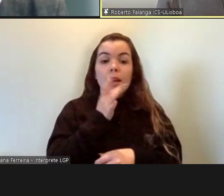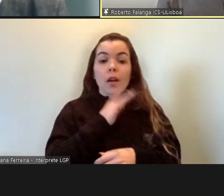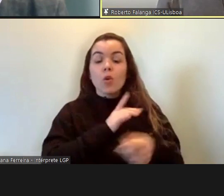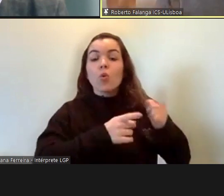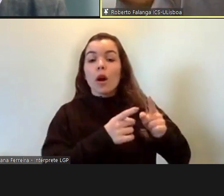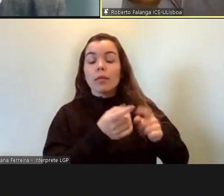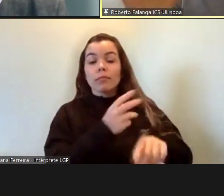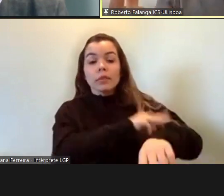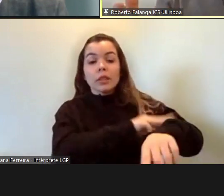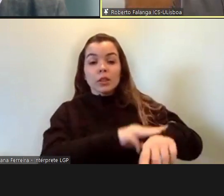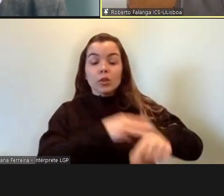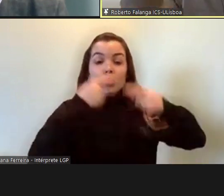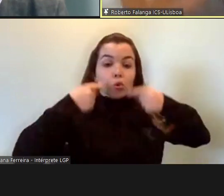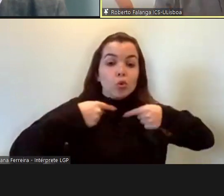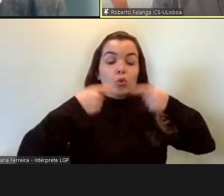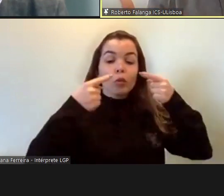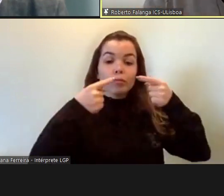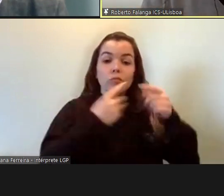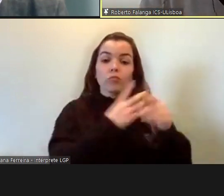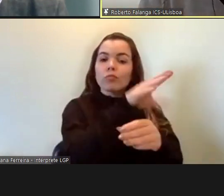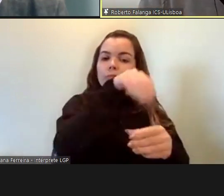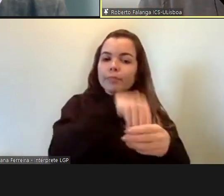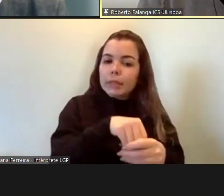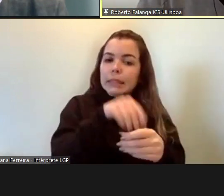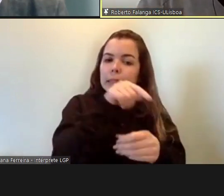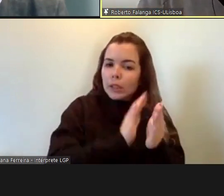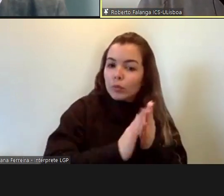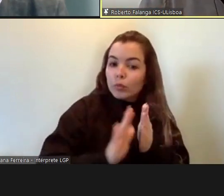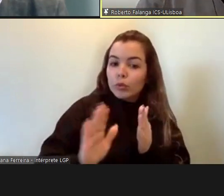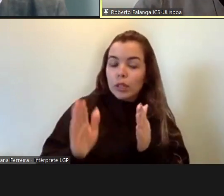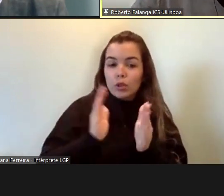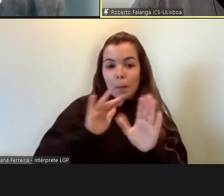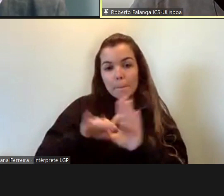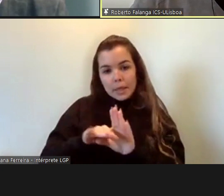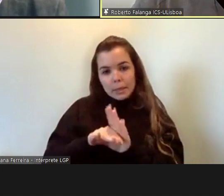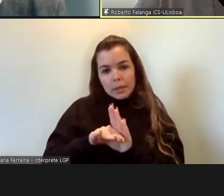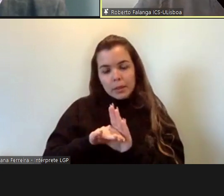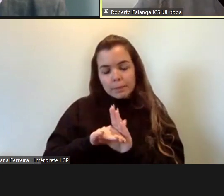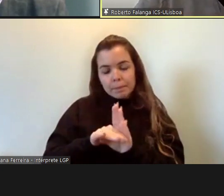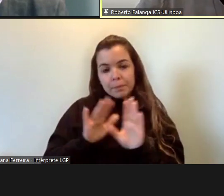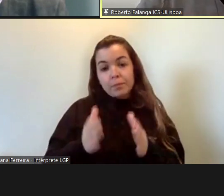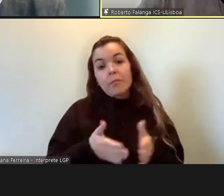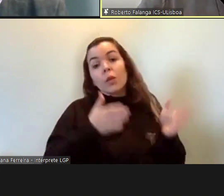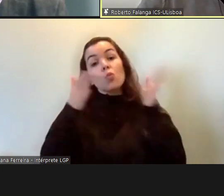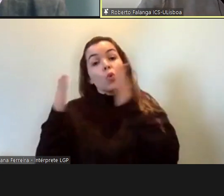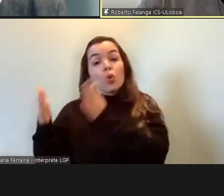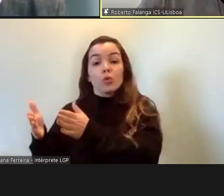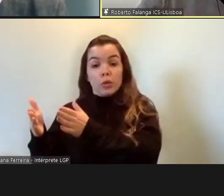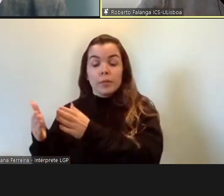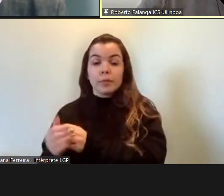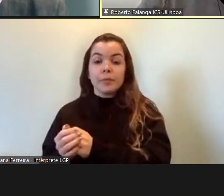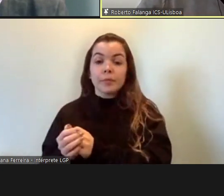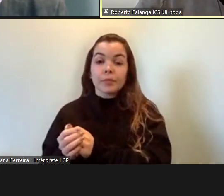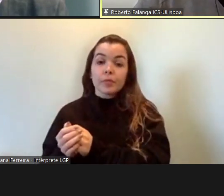pública entranhar com estes processos de participação. E, por outro lado, como é que